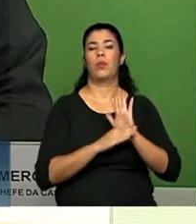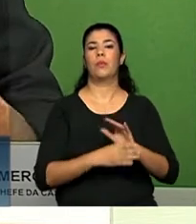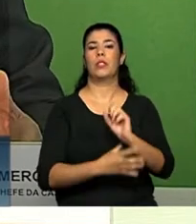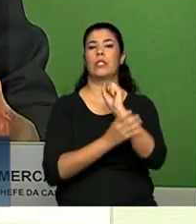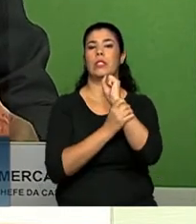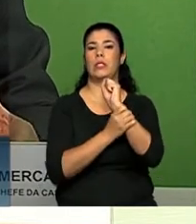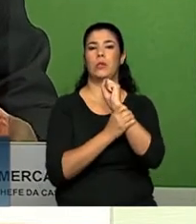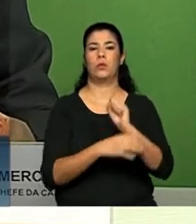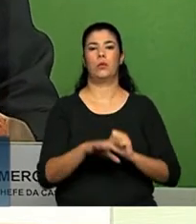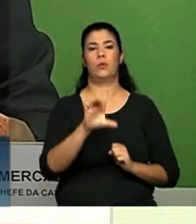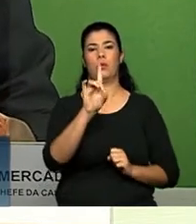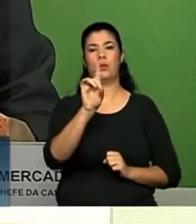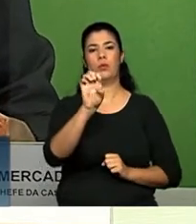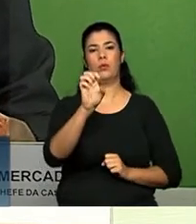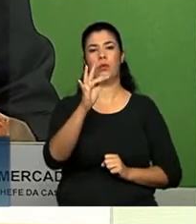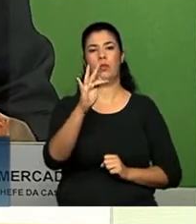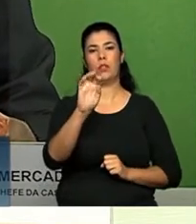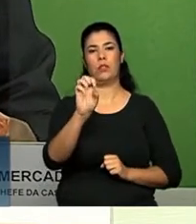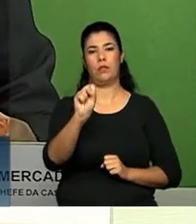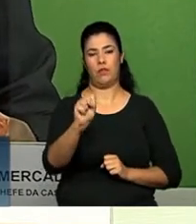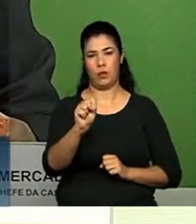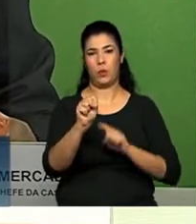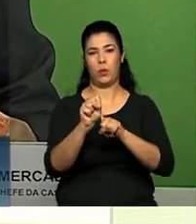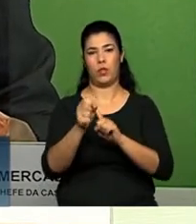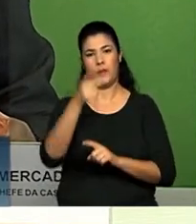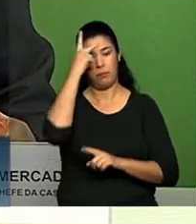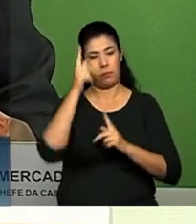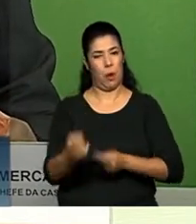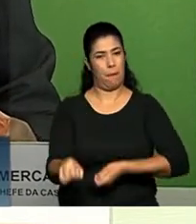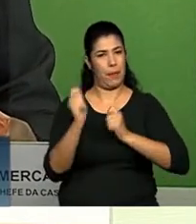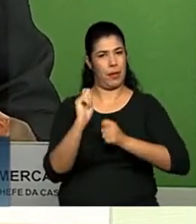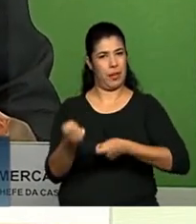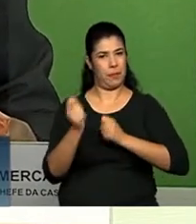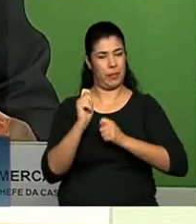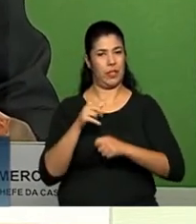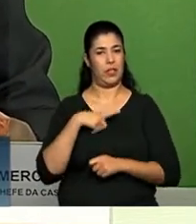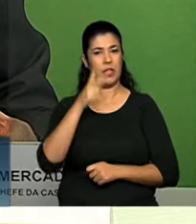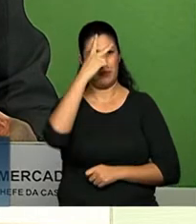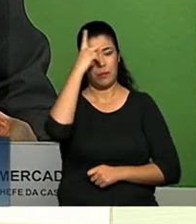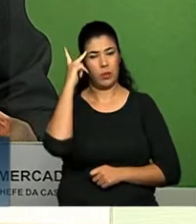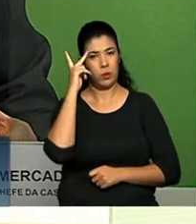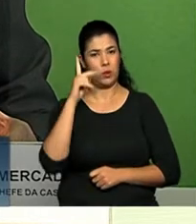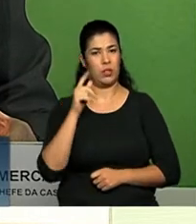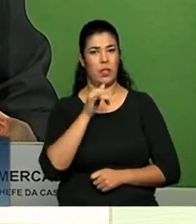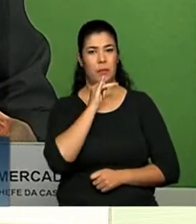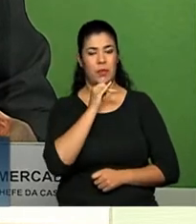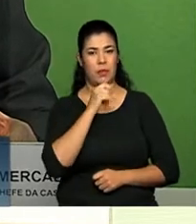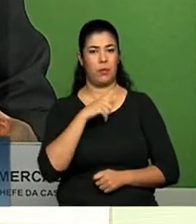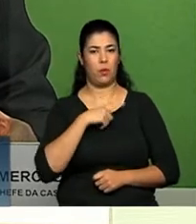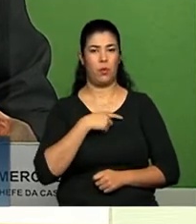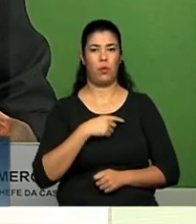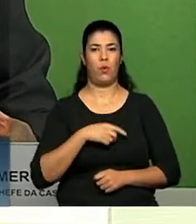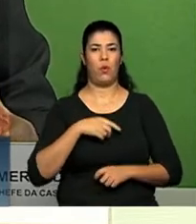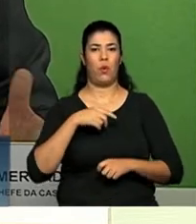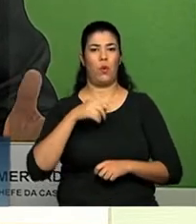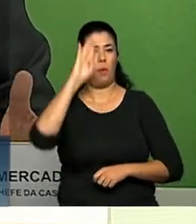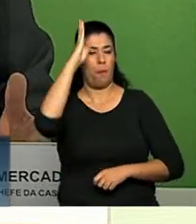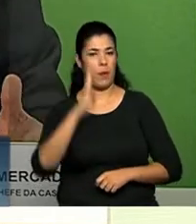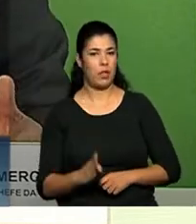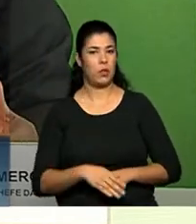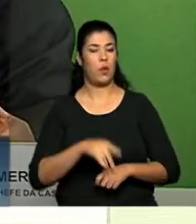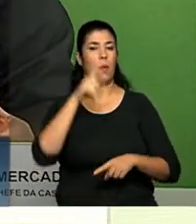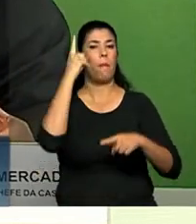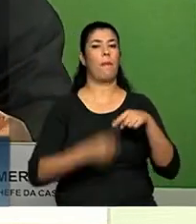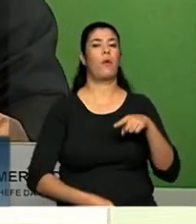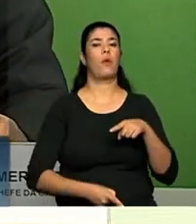Que nós criamos um programa que, quando o pescador não pode pescar, porque o IBAMA, o Estado brasileiro, proíbe para preservar a reprodução